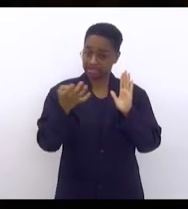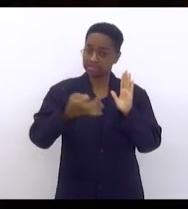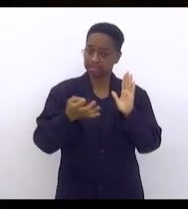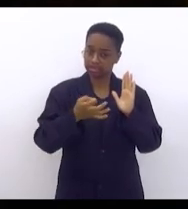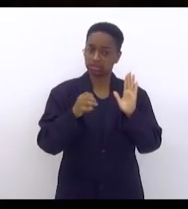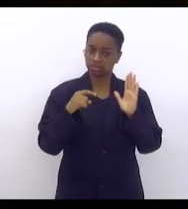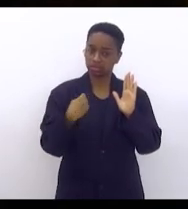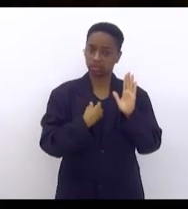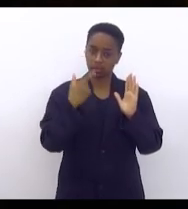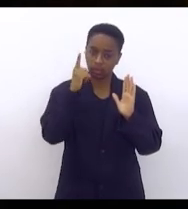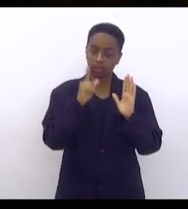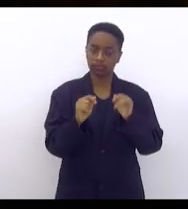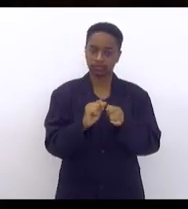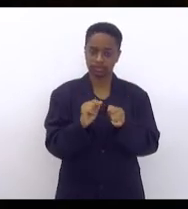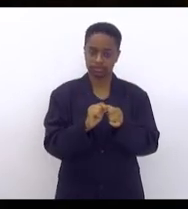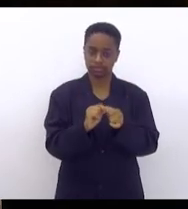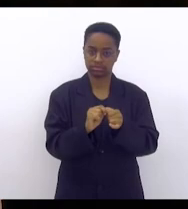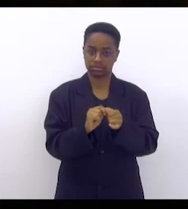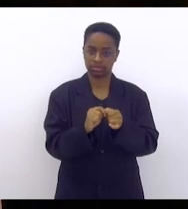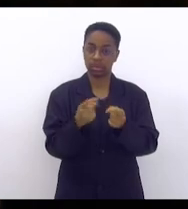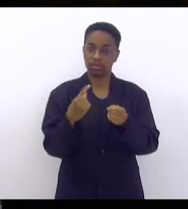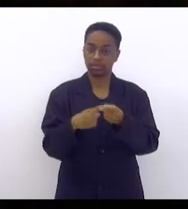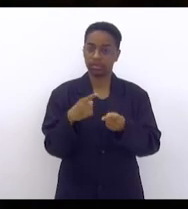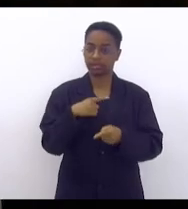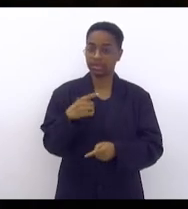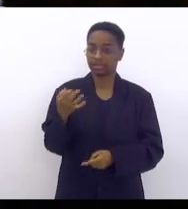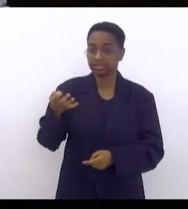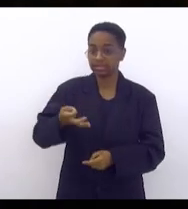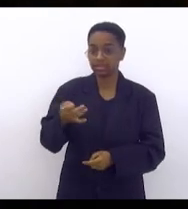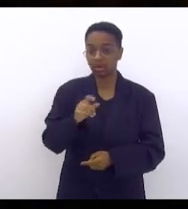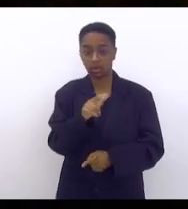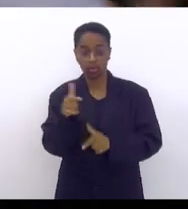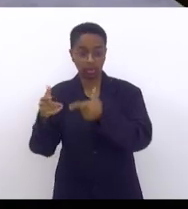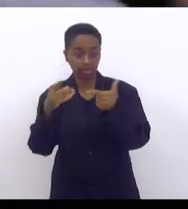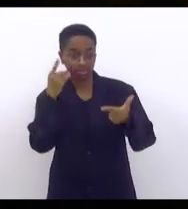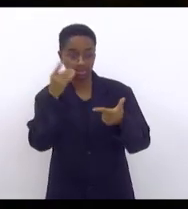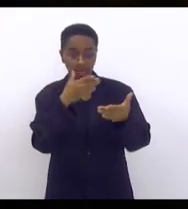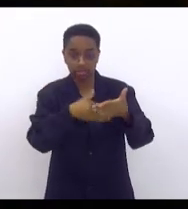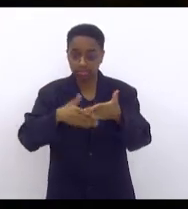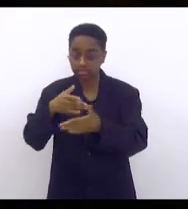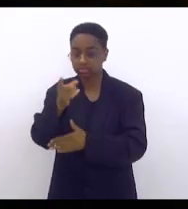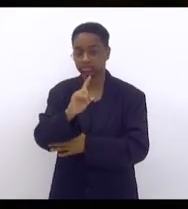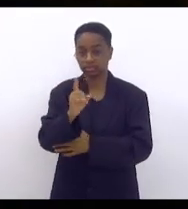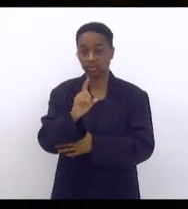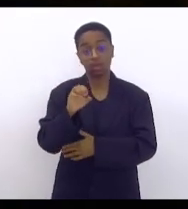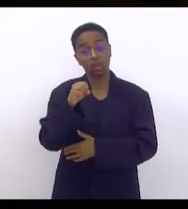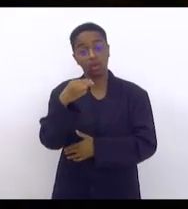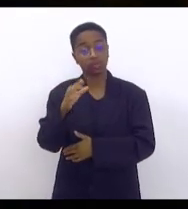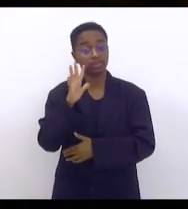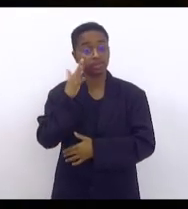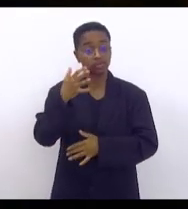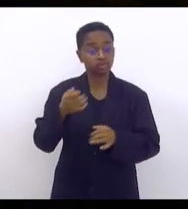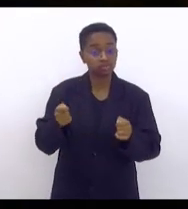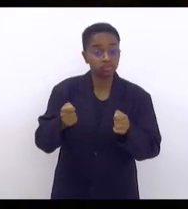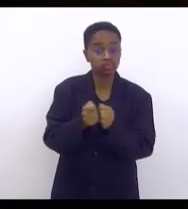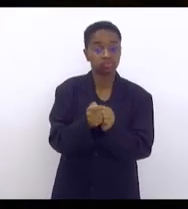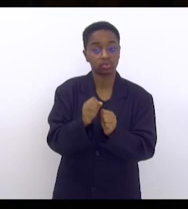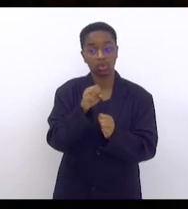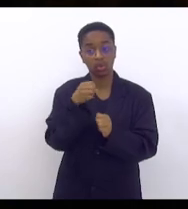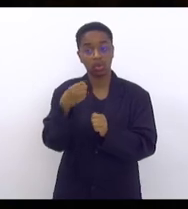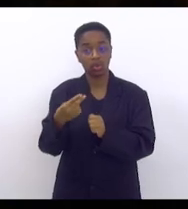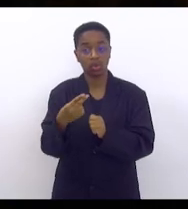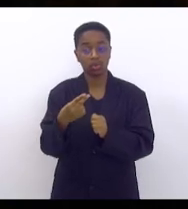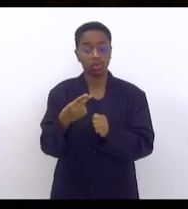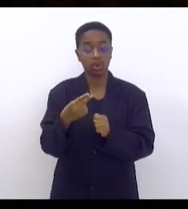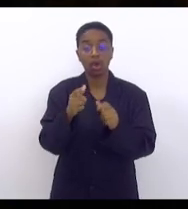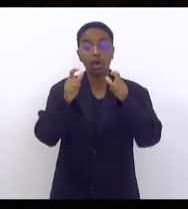isso vai acontecer, né, porque tenho certeza que nossos colegas não vão, agora, nós vamos decidir junto onde a gente vai cortar. Onde a gente